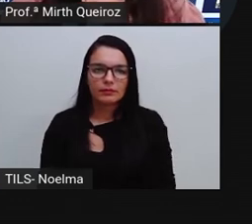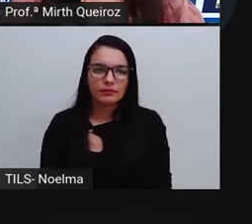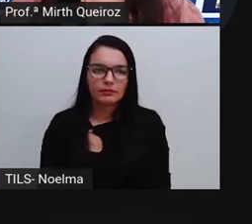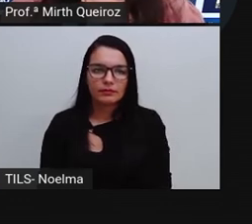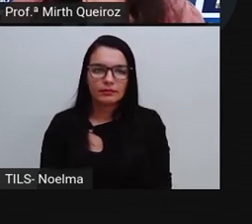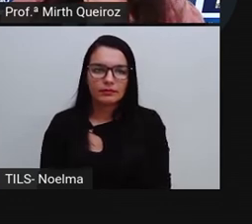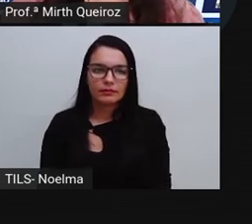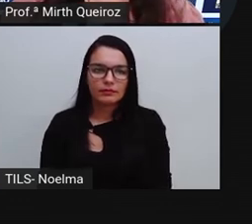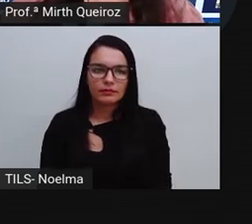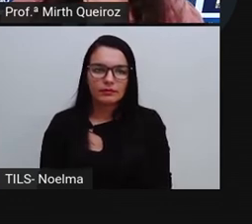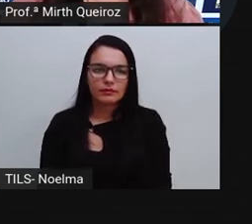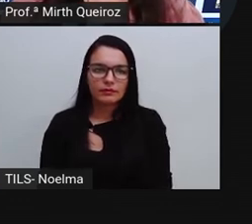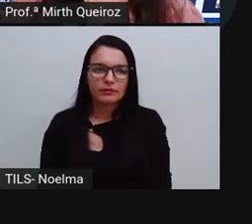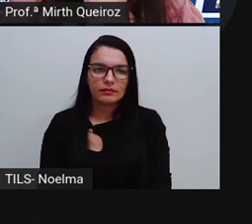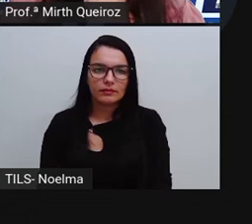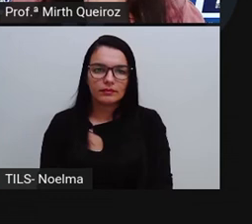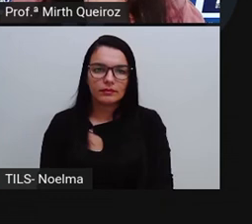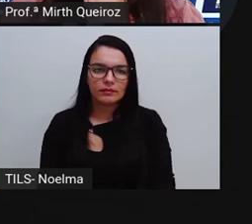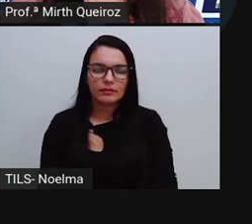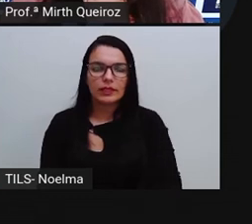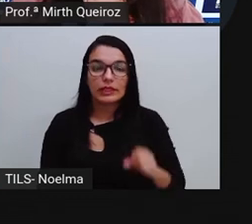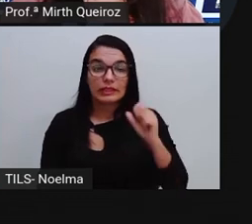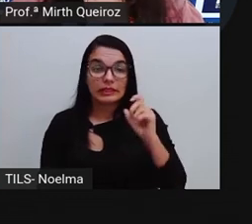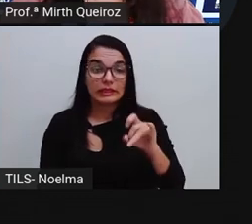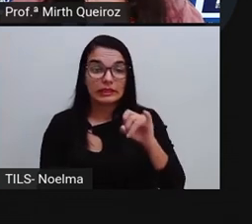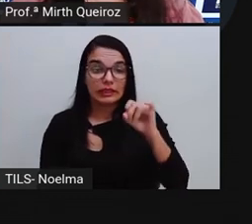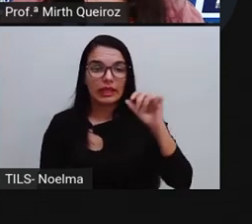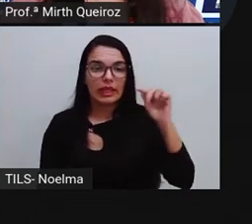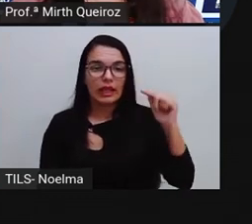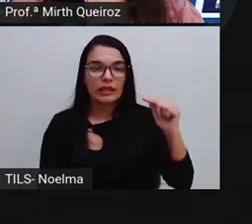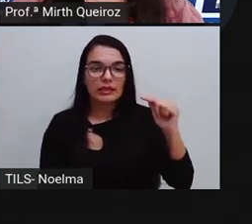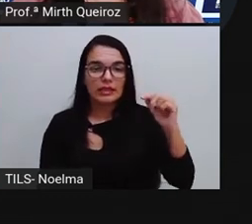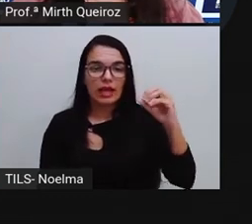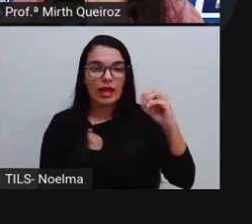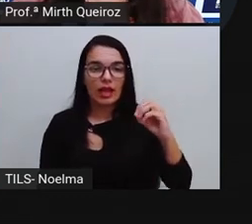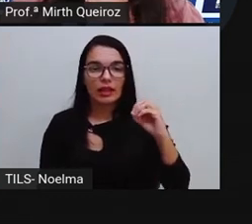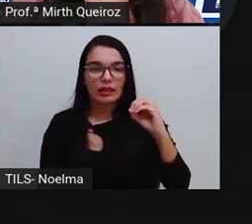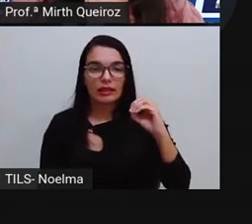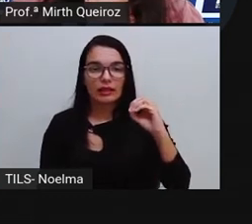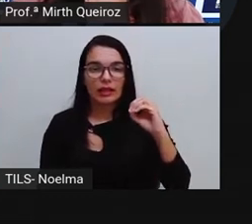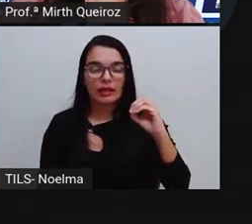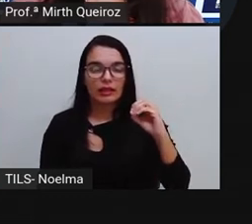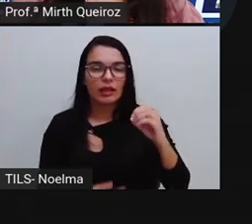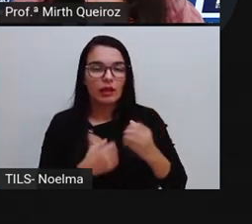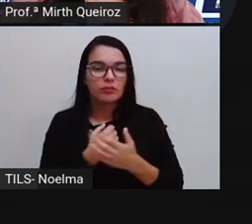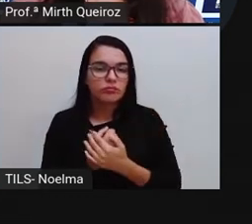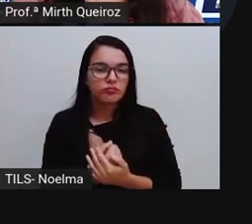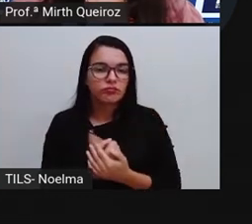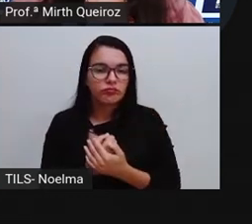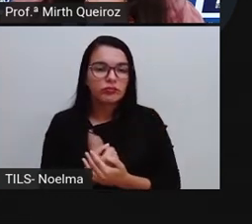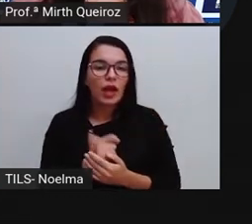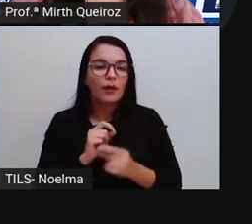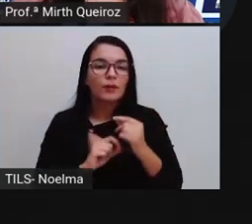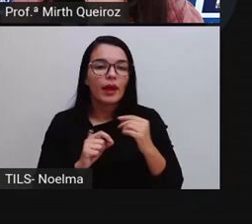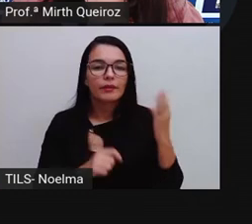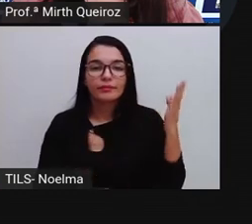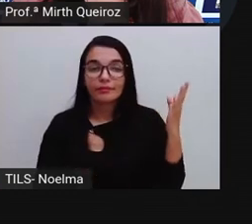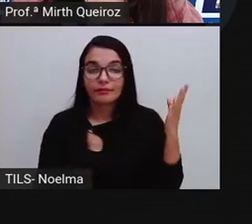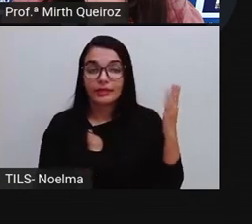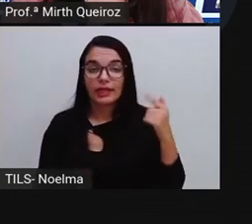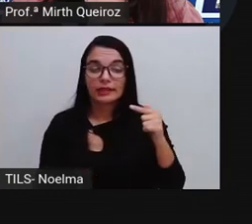de água, né? Por dia. Se fosse uma pessoa que pesasse aí 70 quilos,